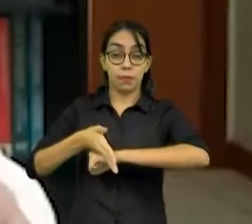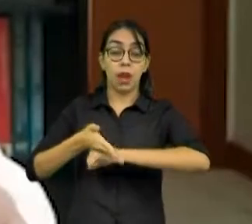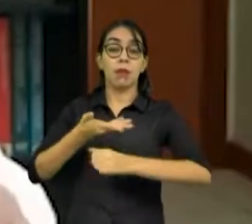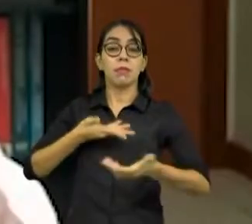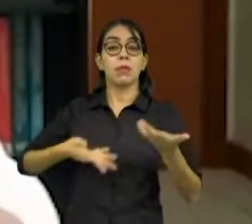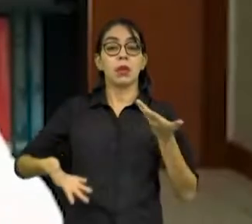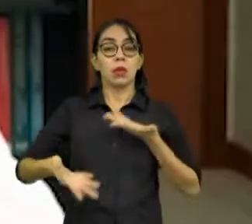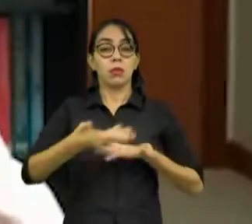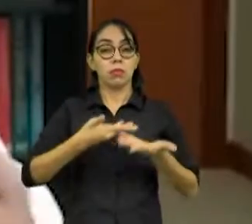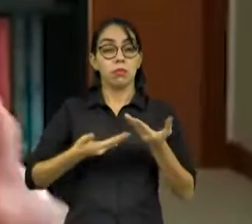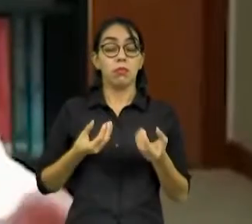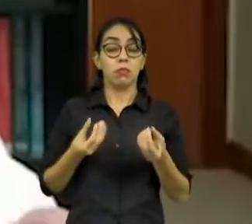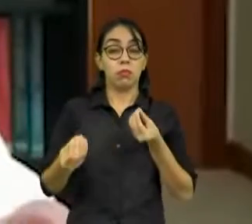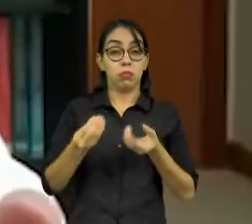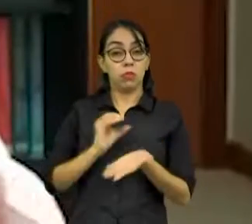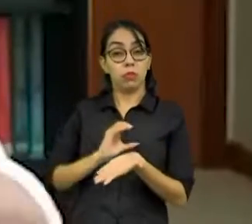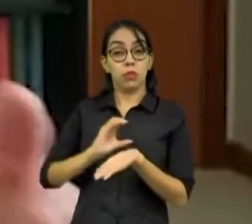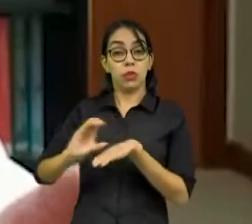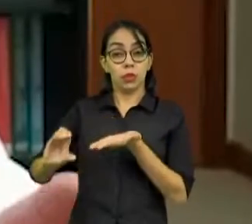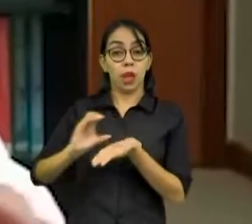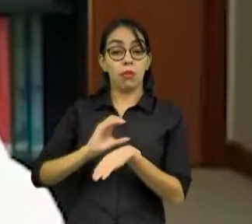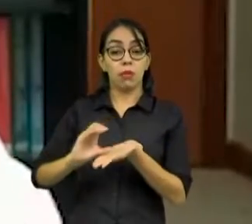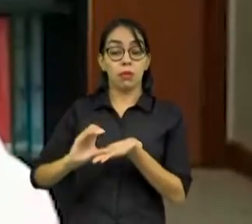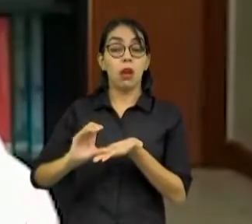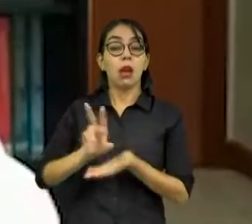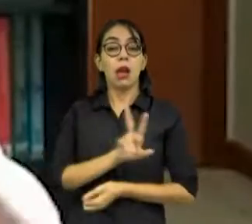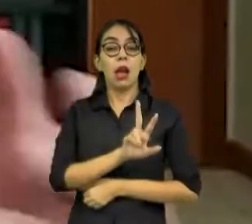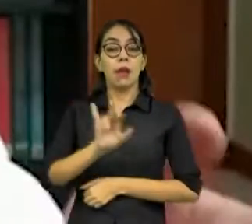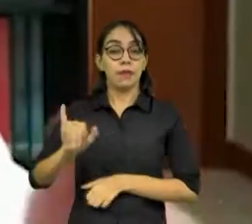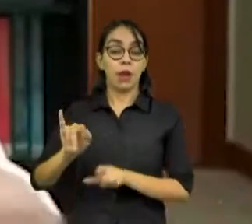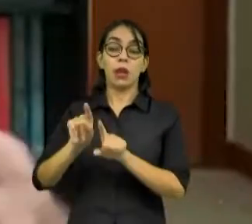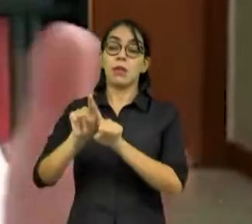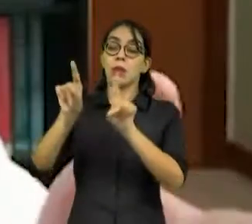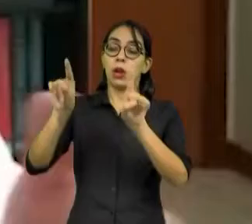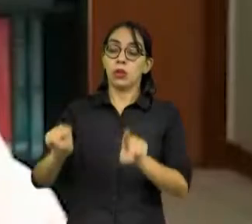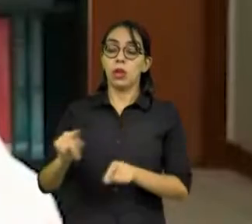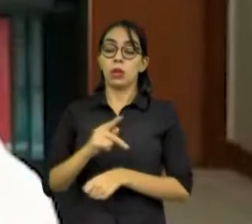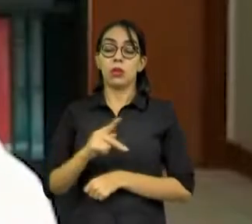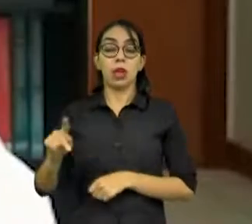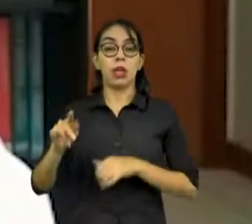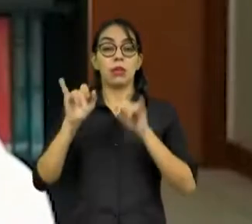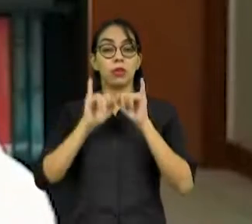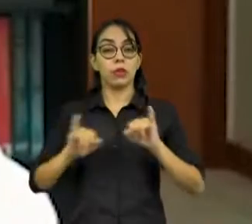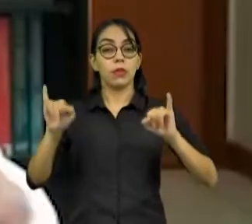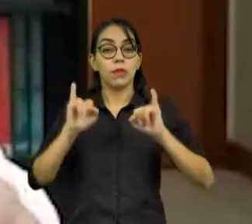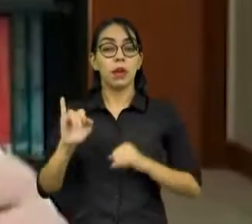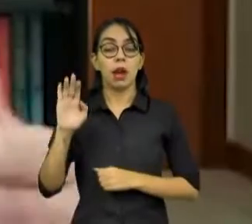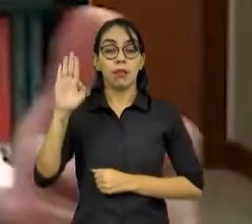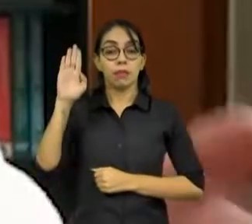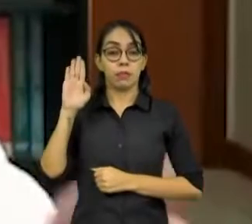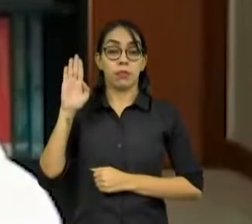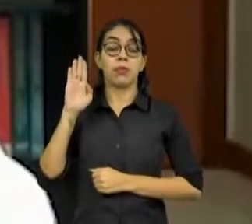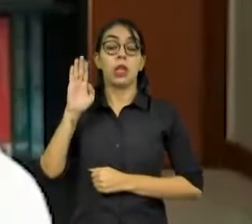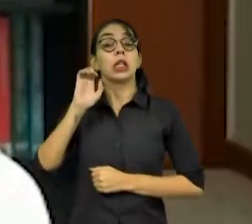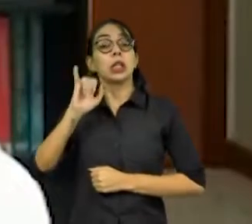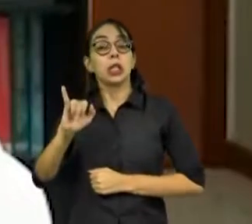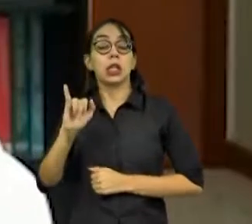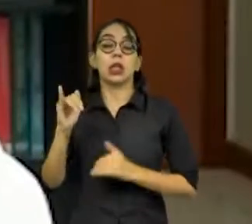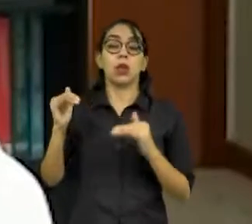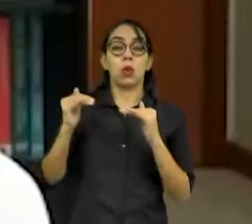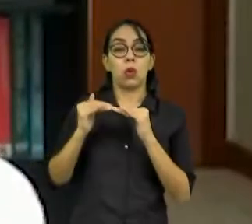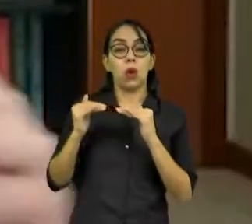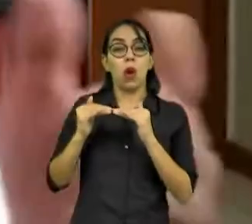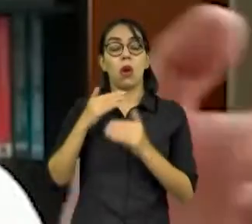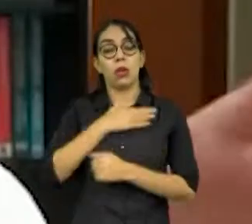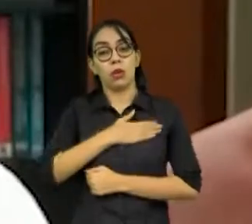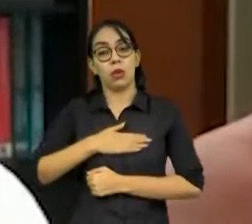de numerário que vai financiar a candidatura daquele que ele entende simpático, o candidato de sua